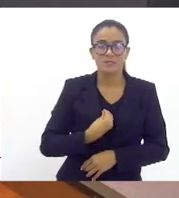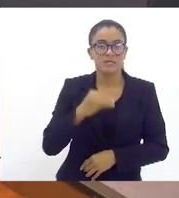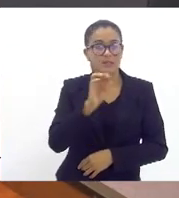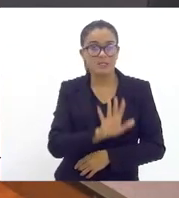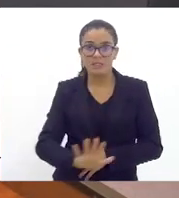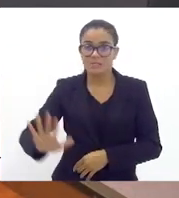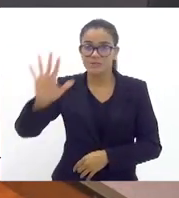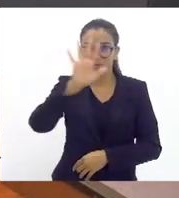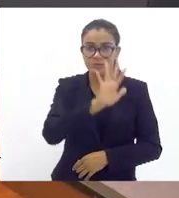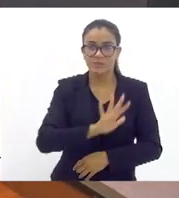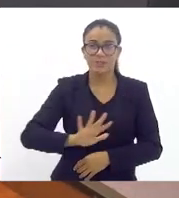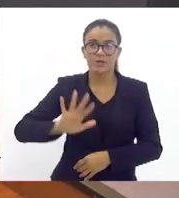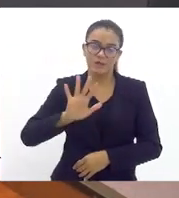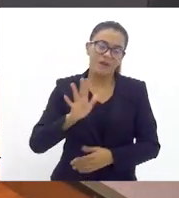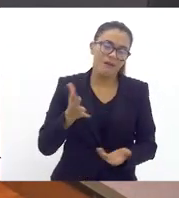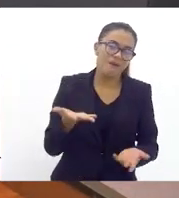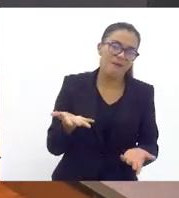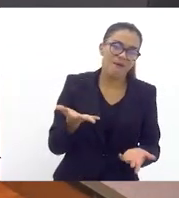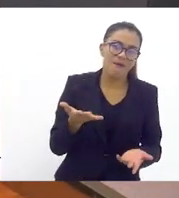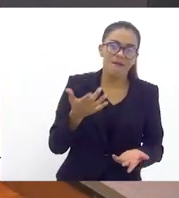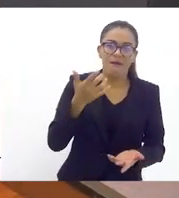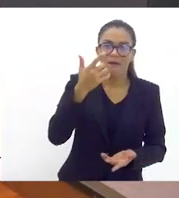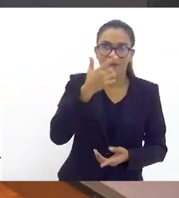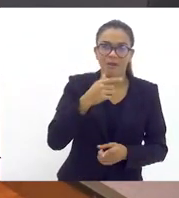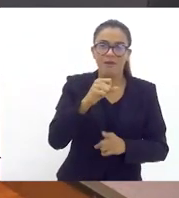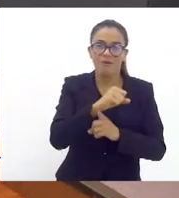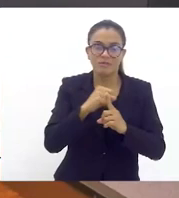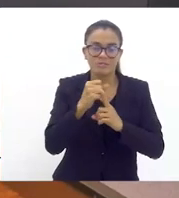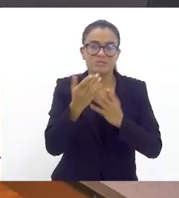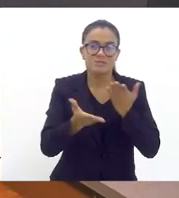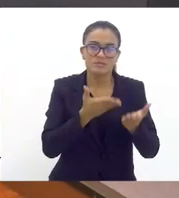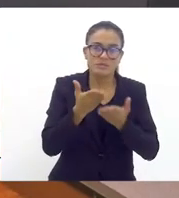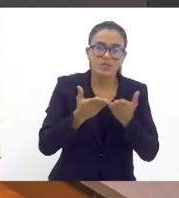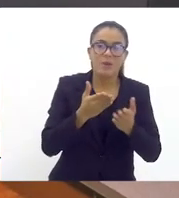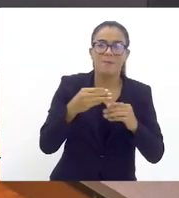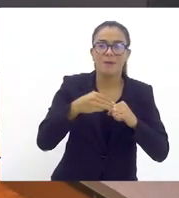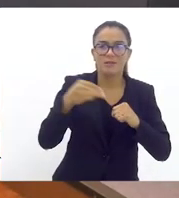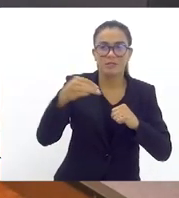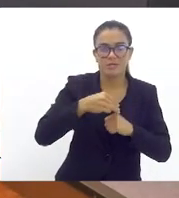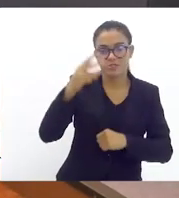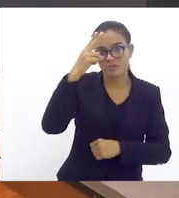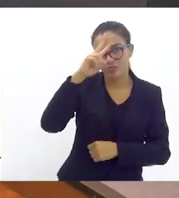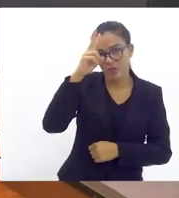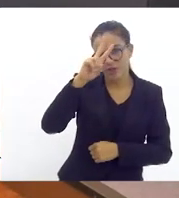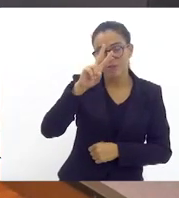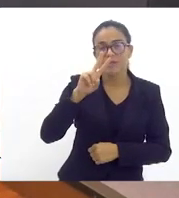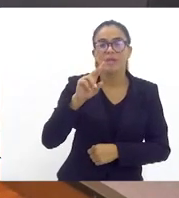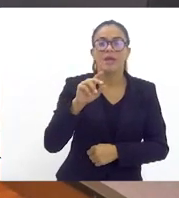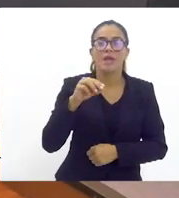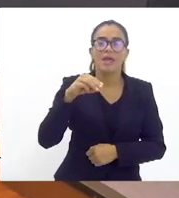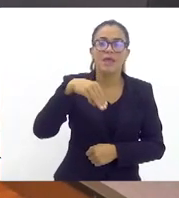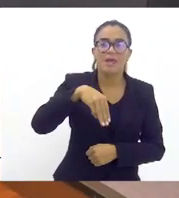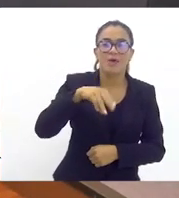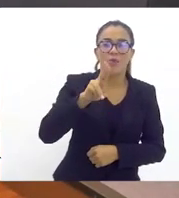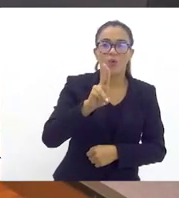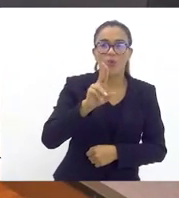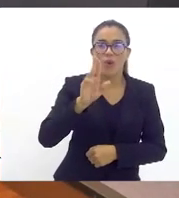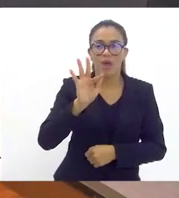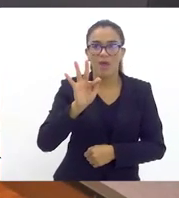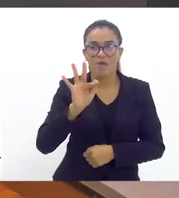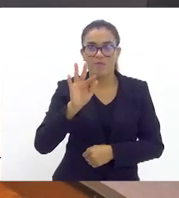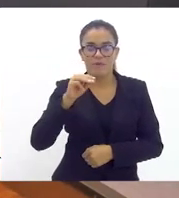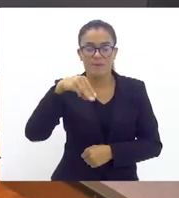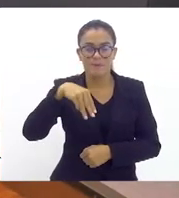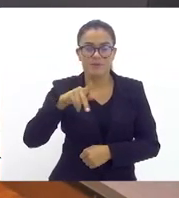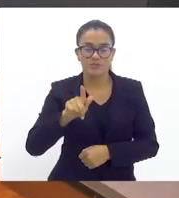nacional. E sou cientista social, mestrando em História, Política e Bens Culturais pela FGV. Aqui em